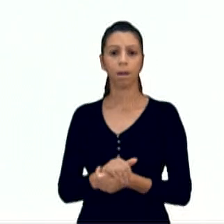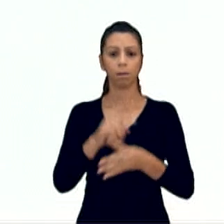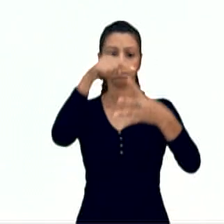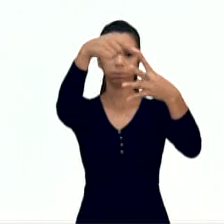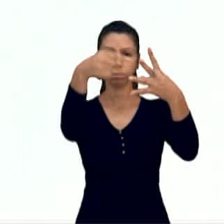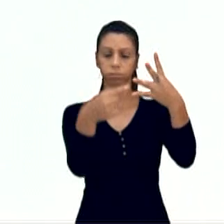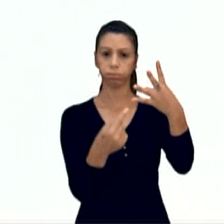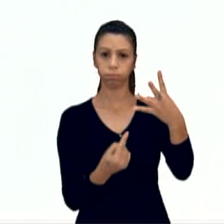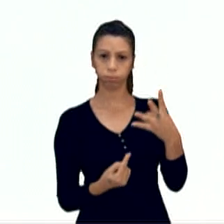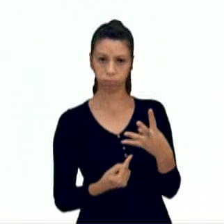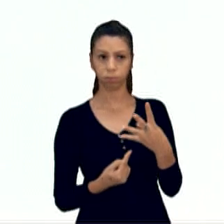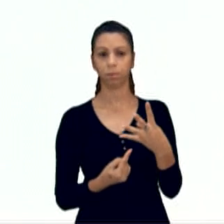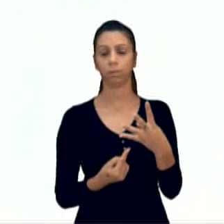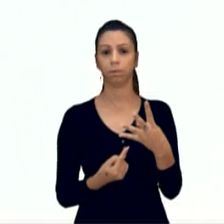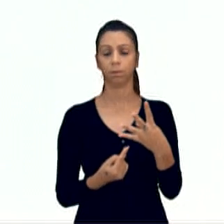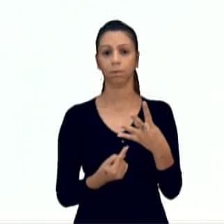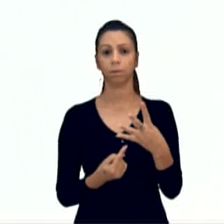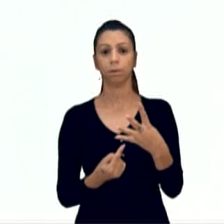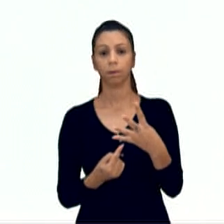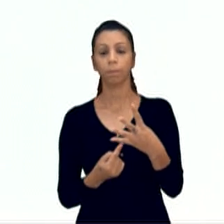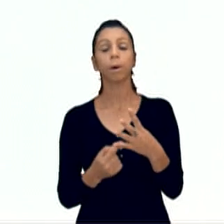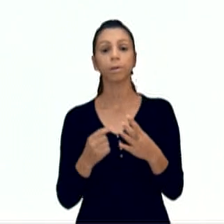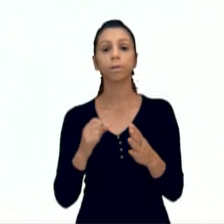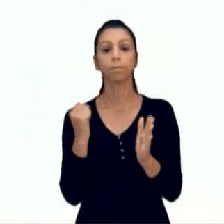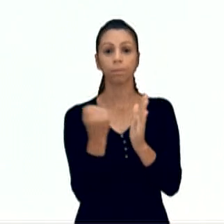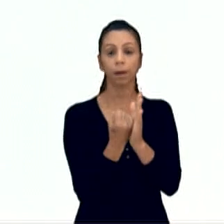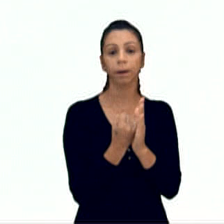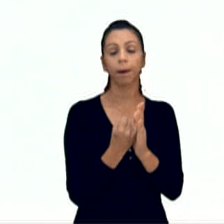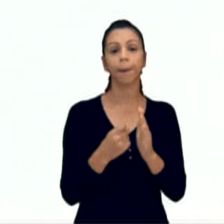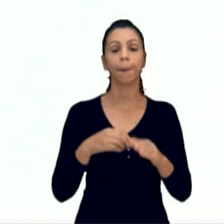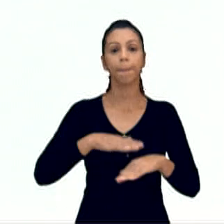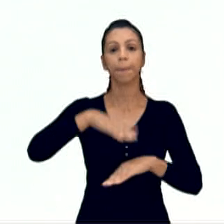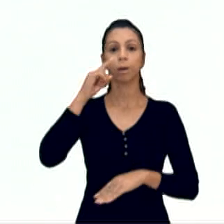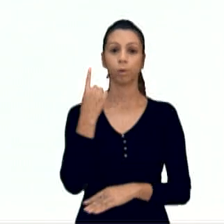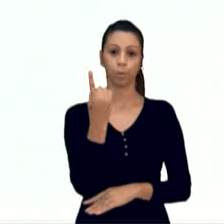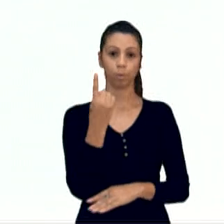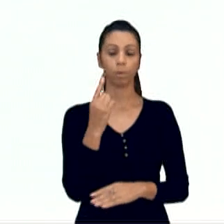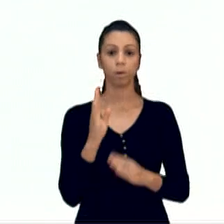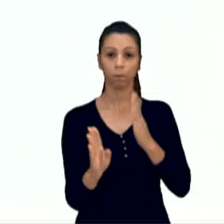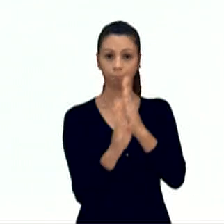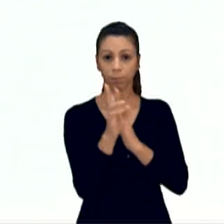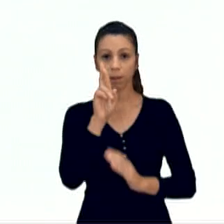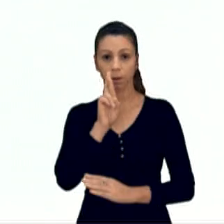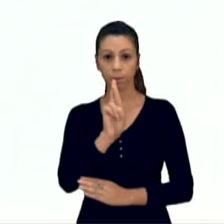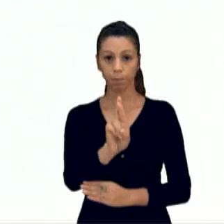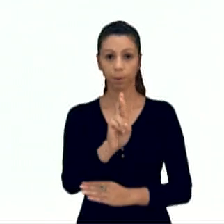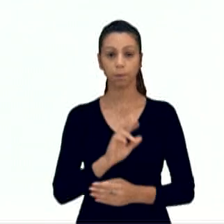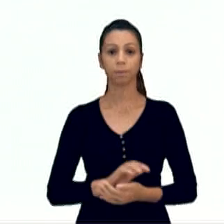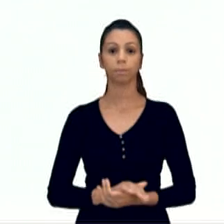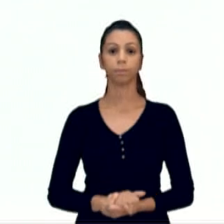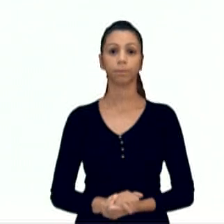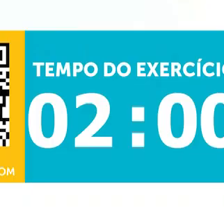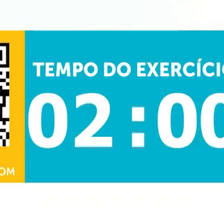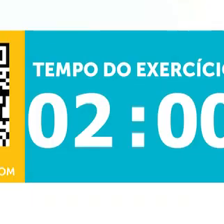também podem marcar mais de uma. Já retornamos para conferir as respostas.